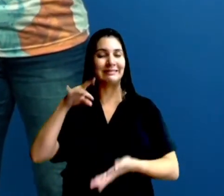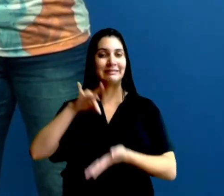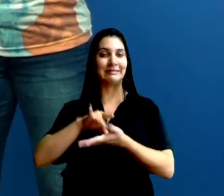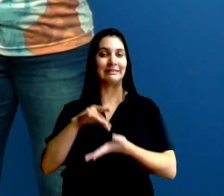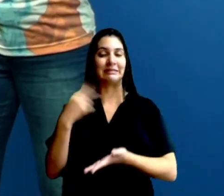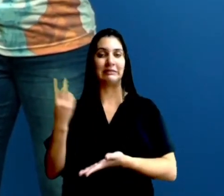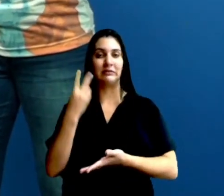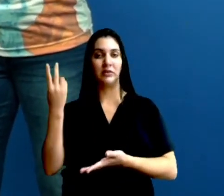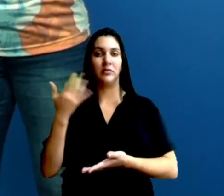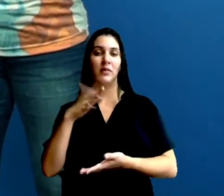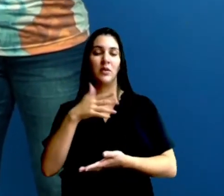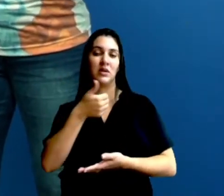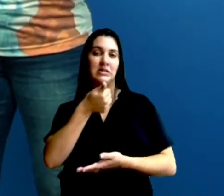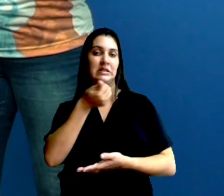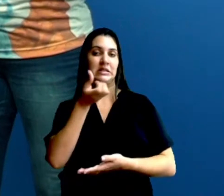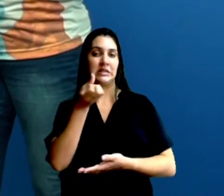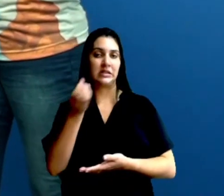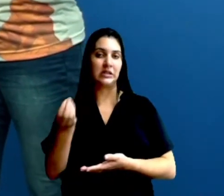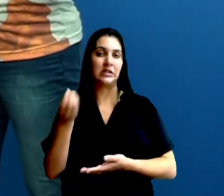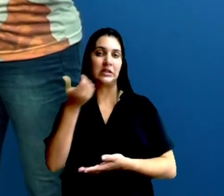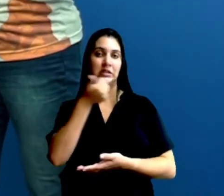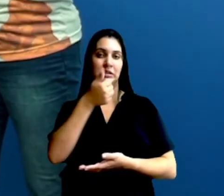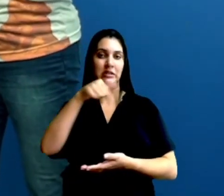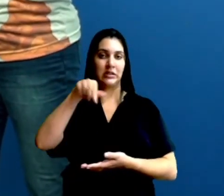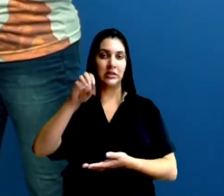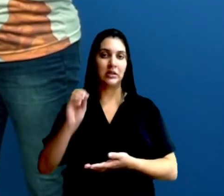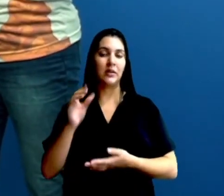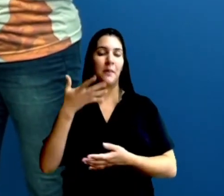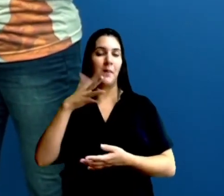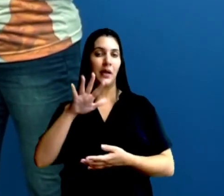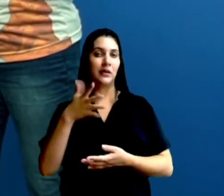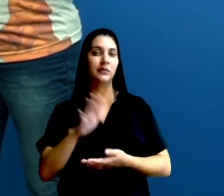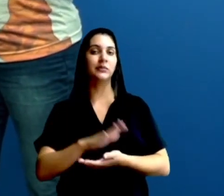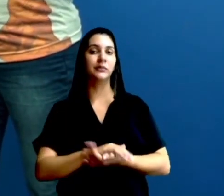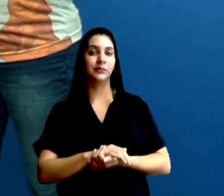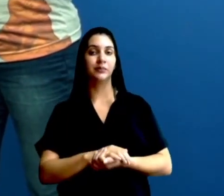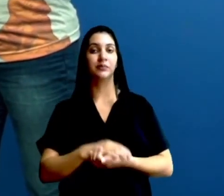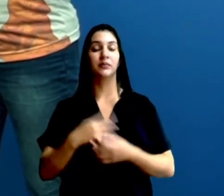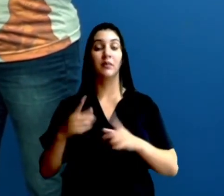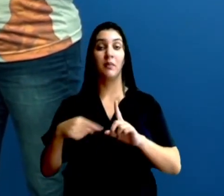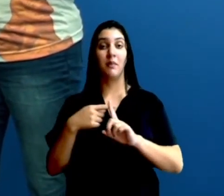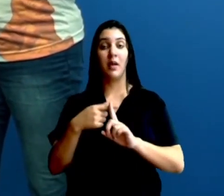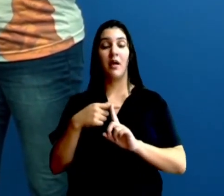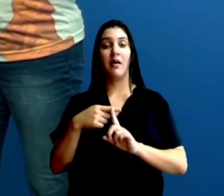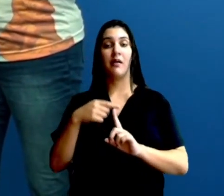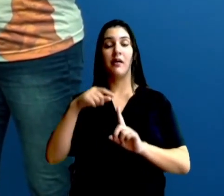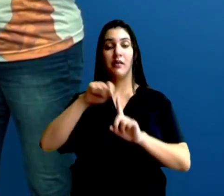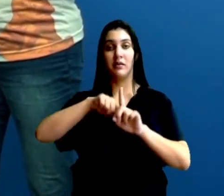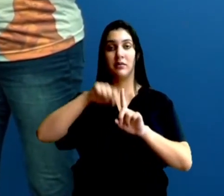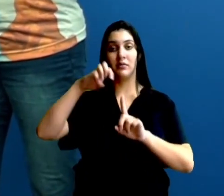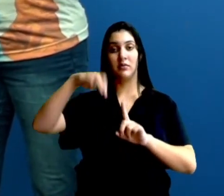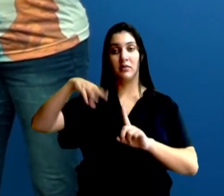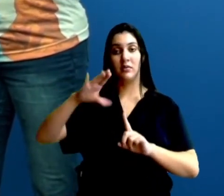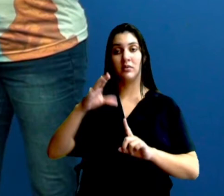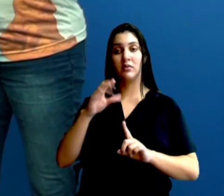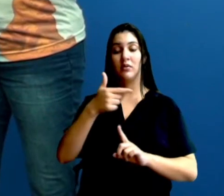estar ali entre 160 e 170, né? Mais ou menos essa média. Março vai até